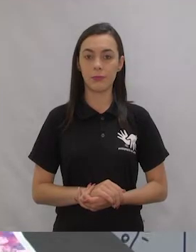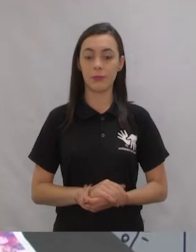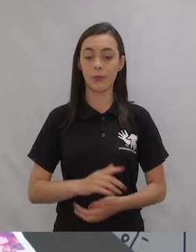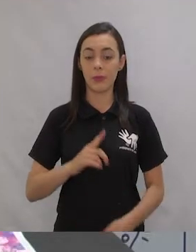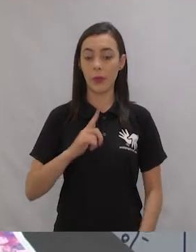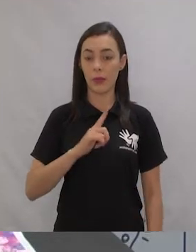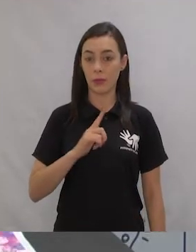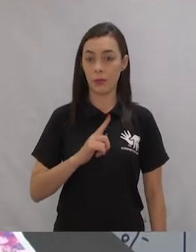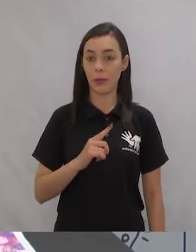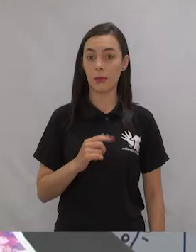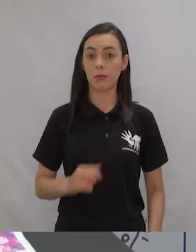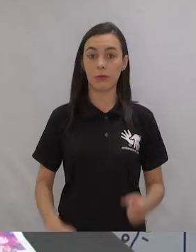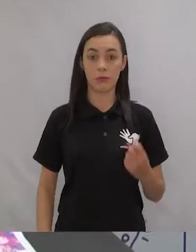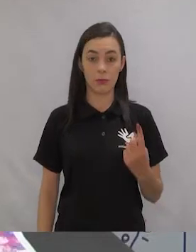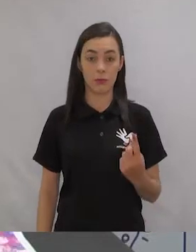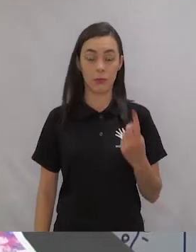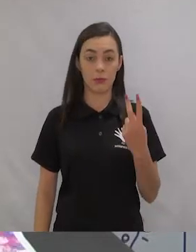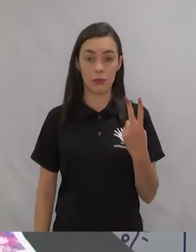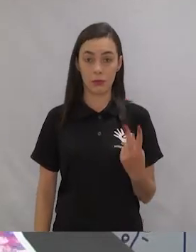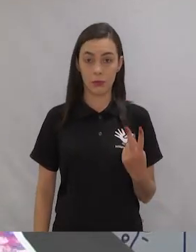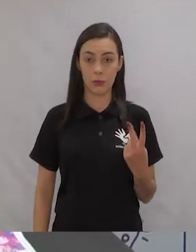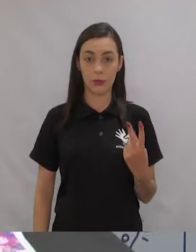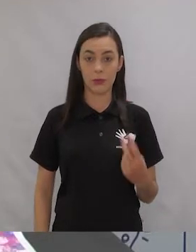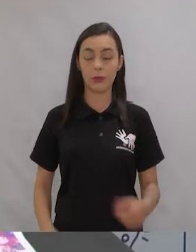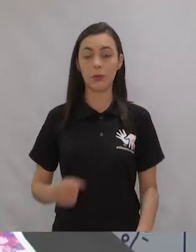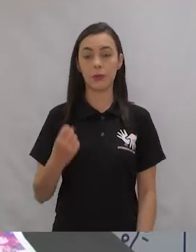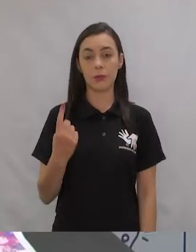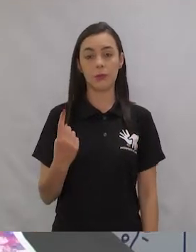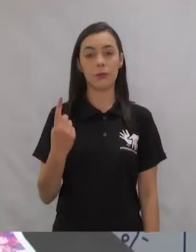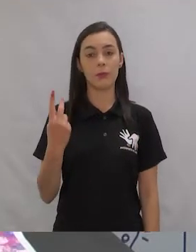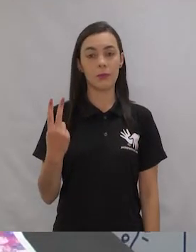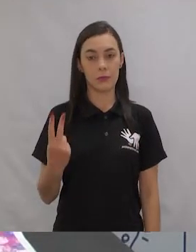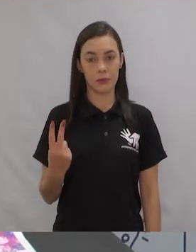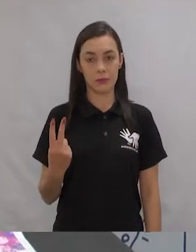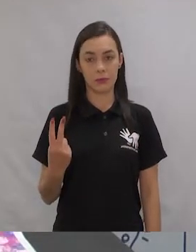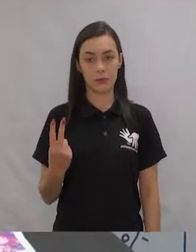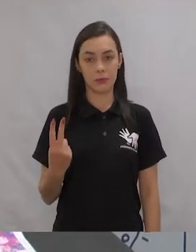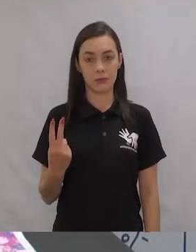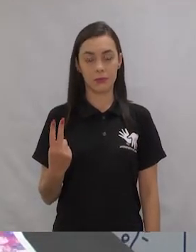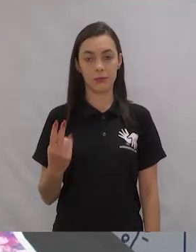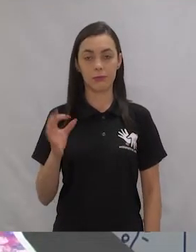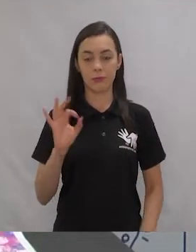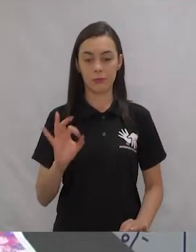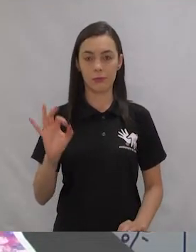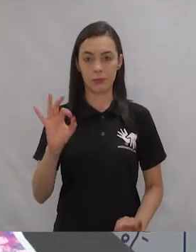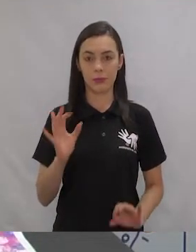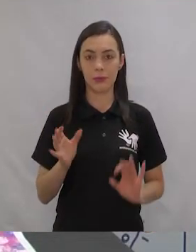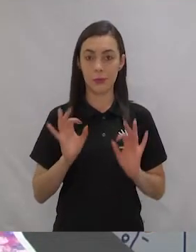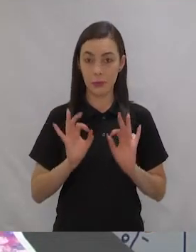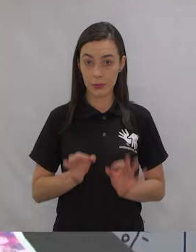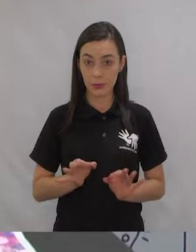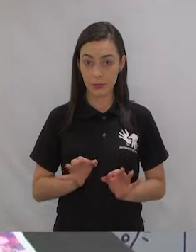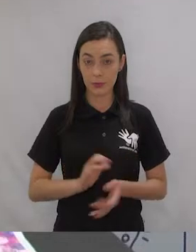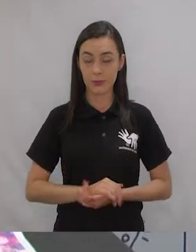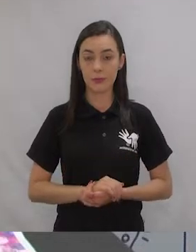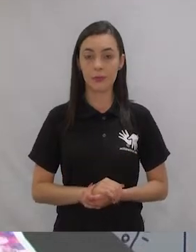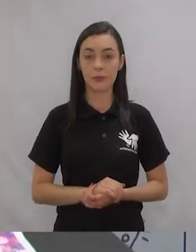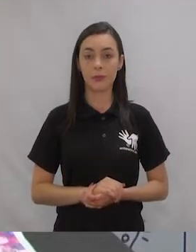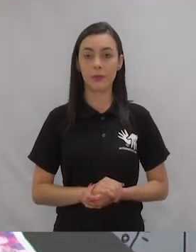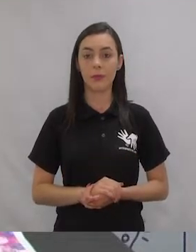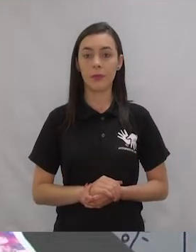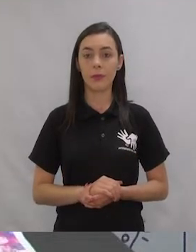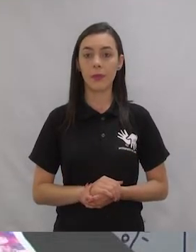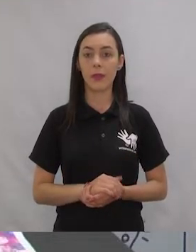fiquei com 1, 2 bolinhas no primeiro balde, 1, 2 bolinhas no segundo balde,